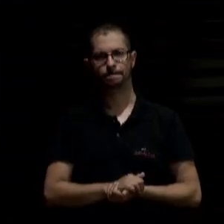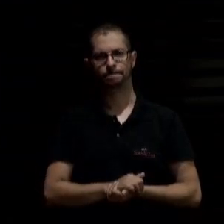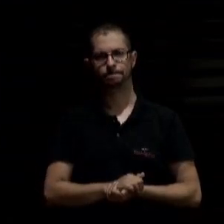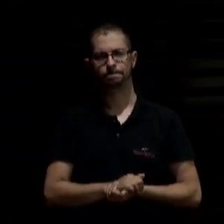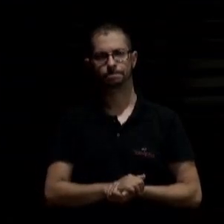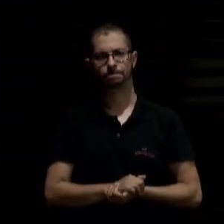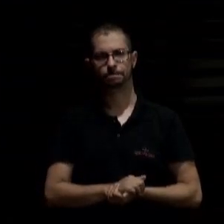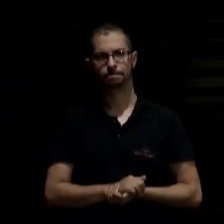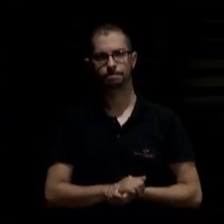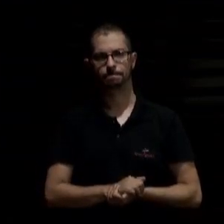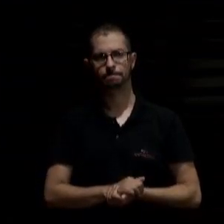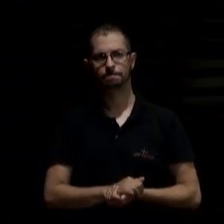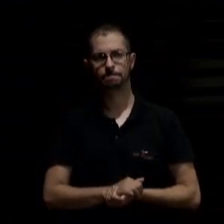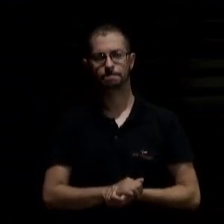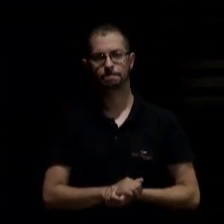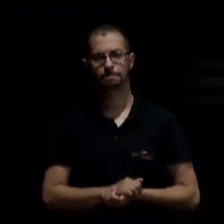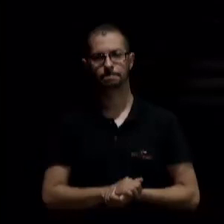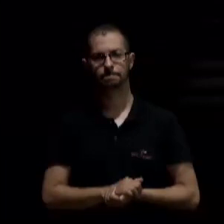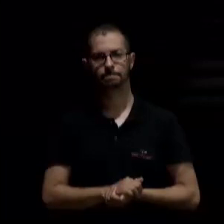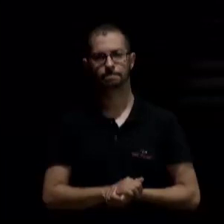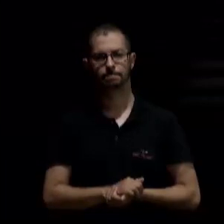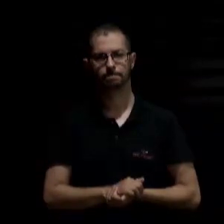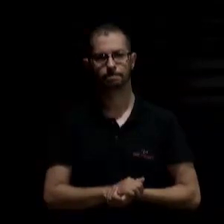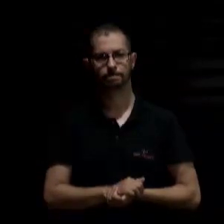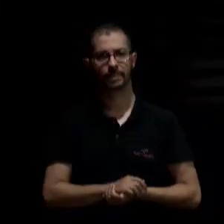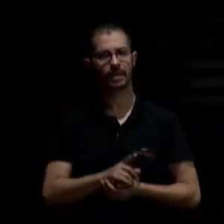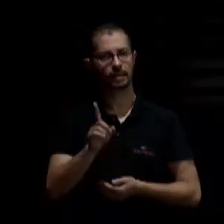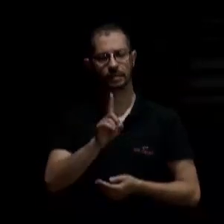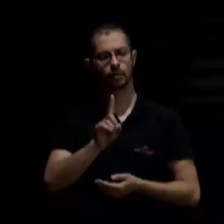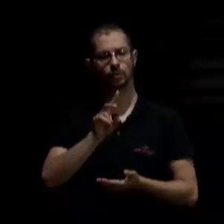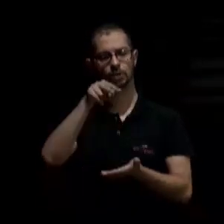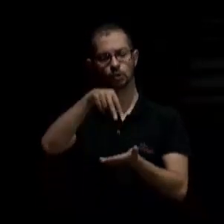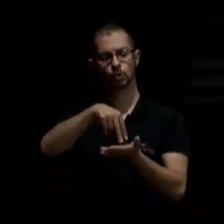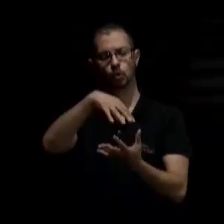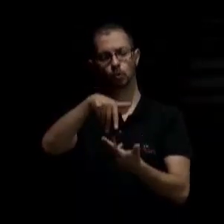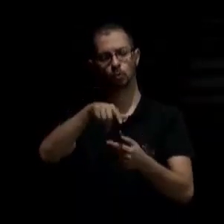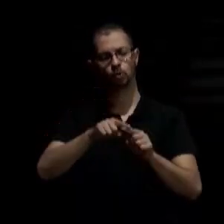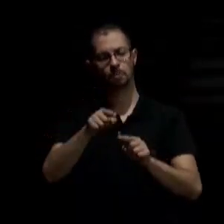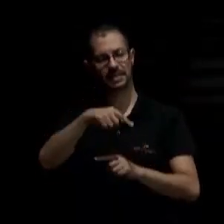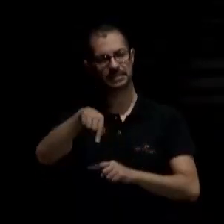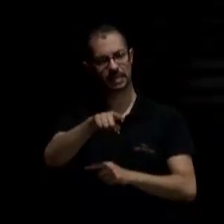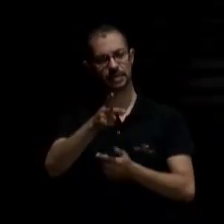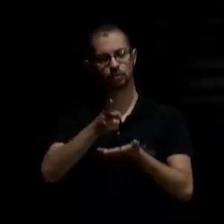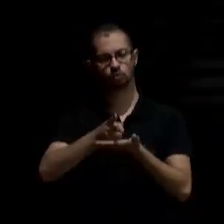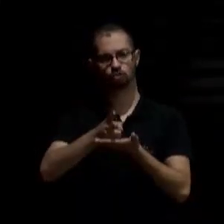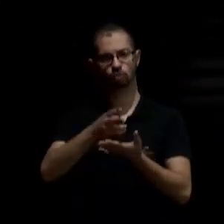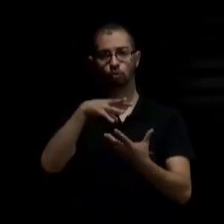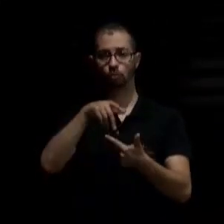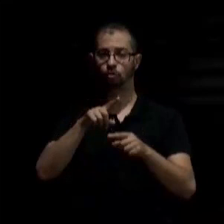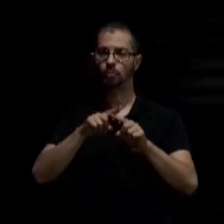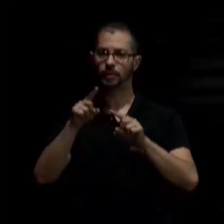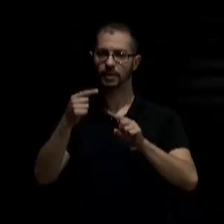7:11. Já não estou no mundo, mas eles continuam no mundo, ao passo que eu vou para junto de